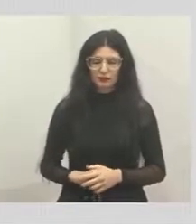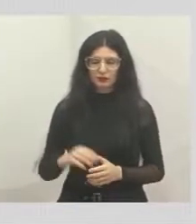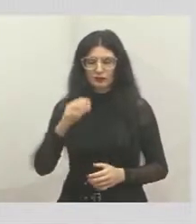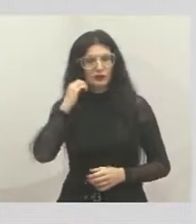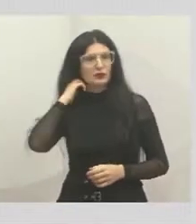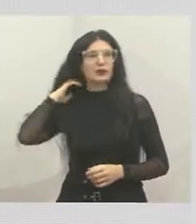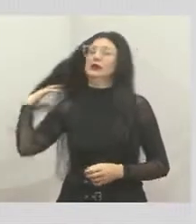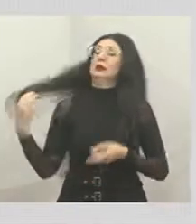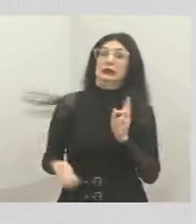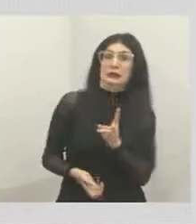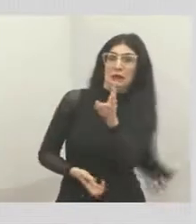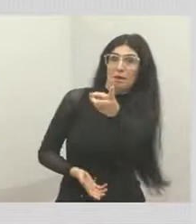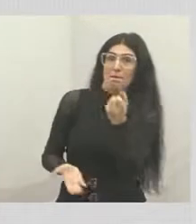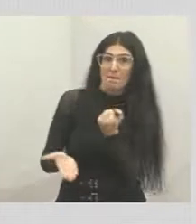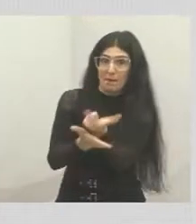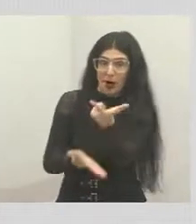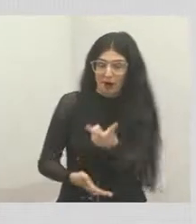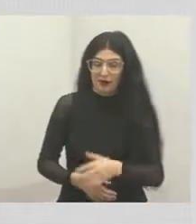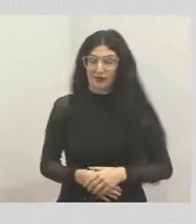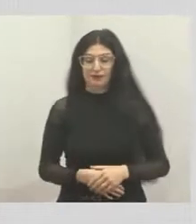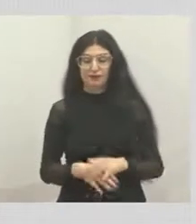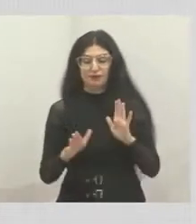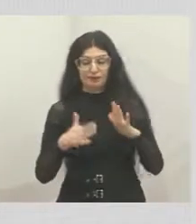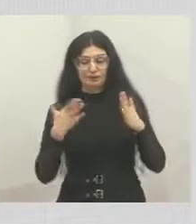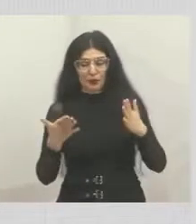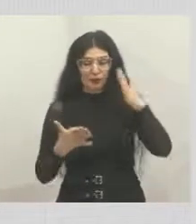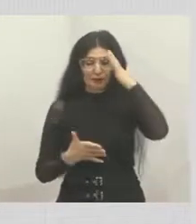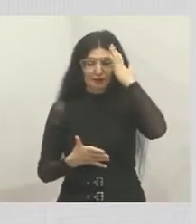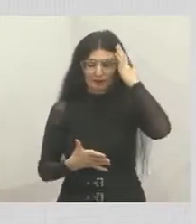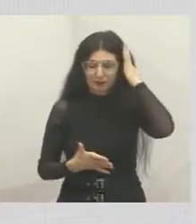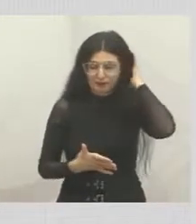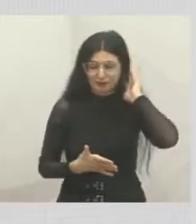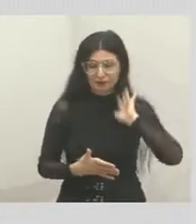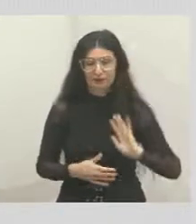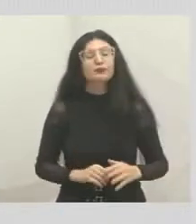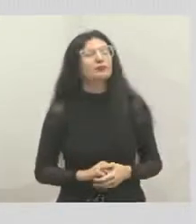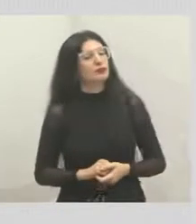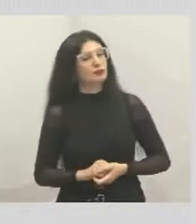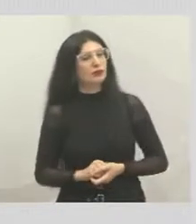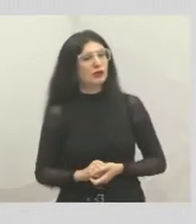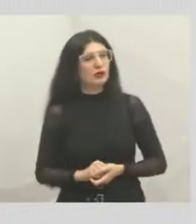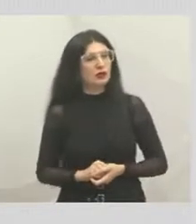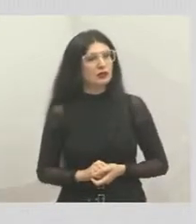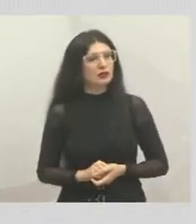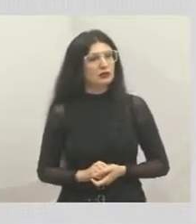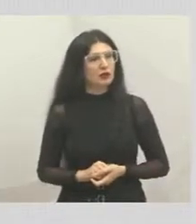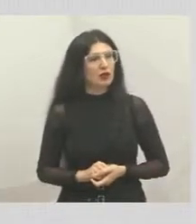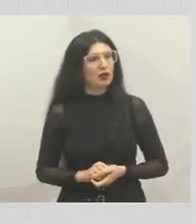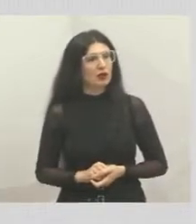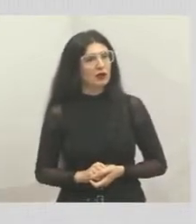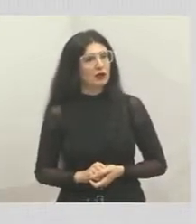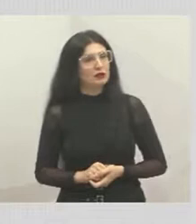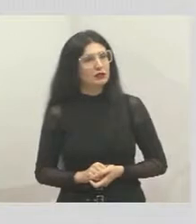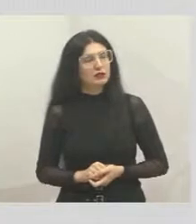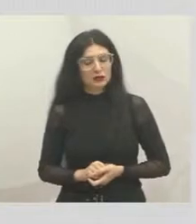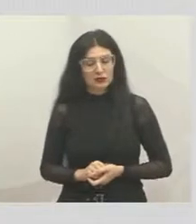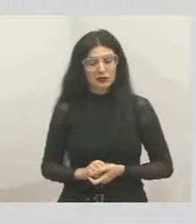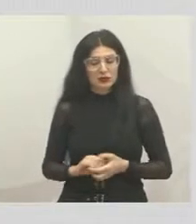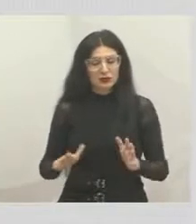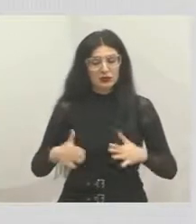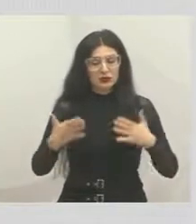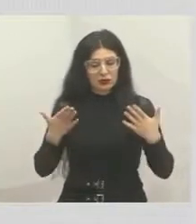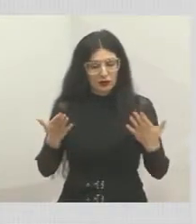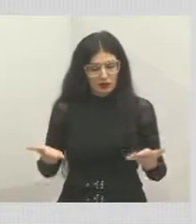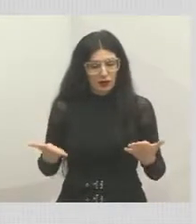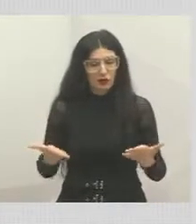Aqui temos a classificação das receitas por fontes, onde aqui temos a fonte corrente, que